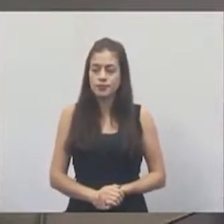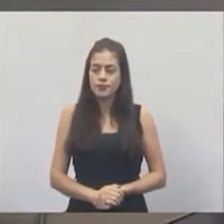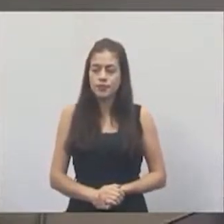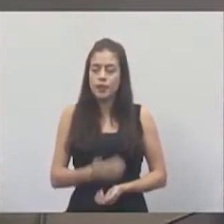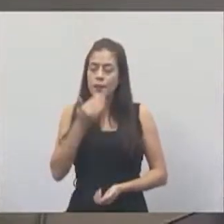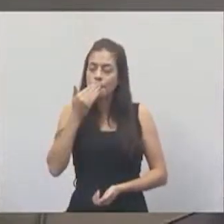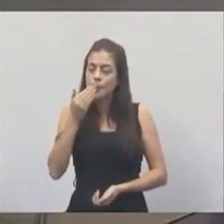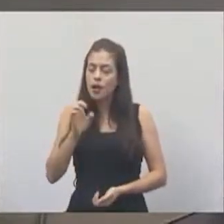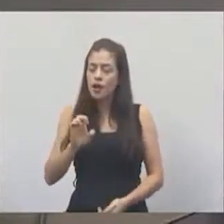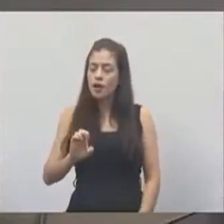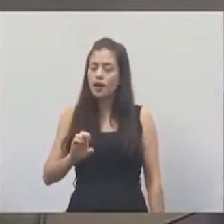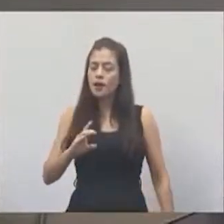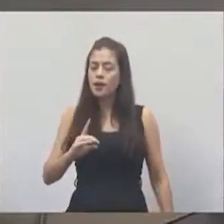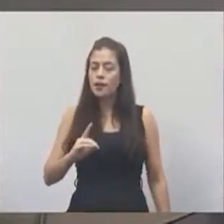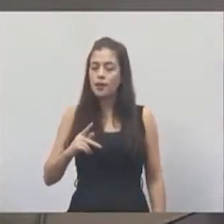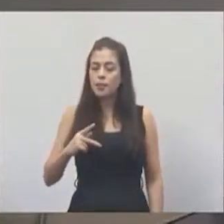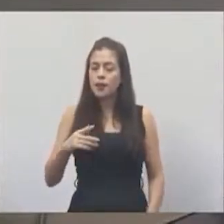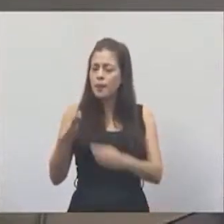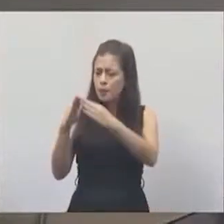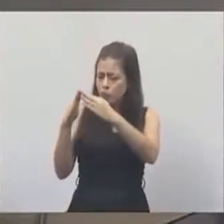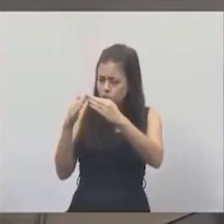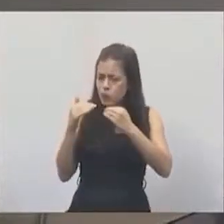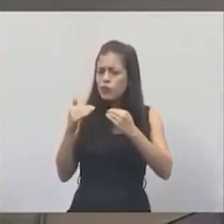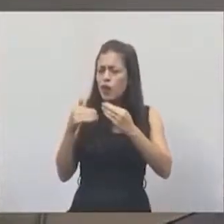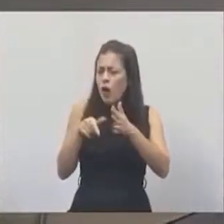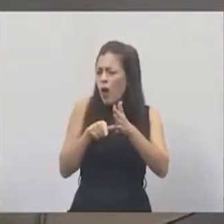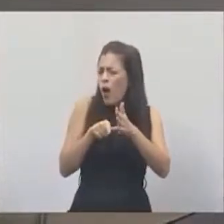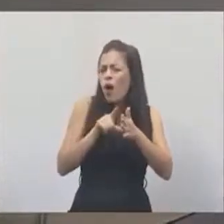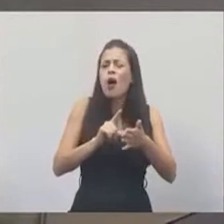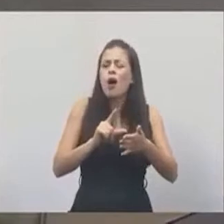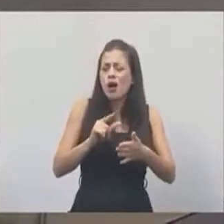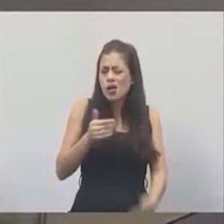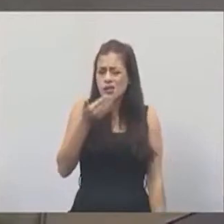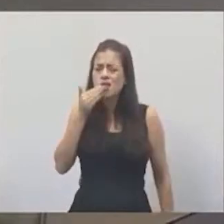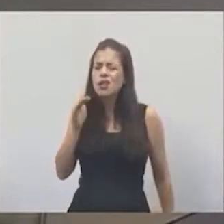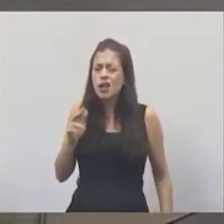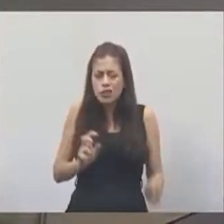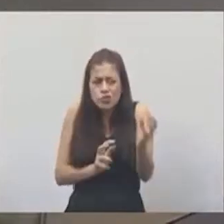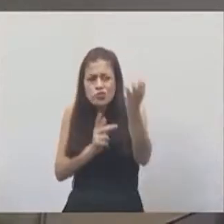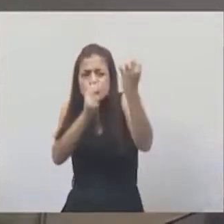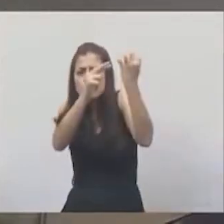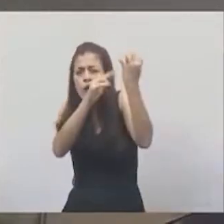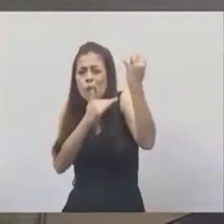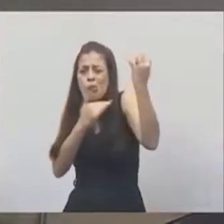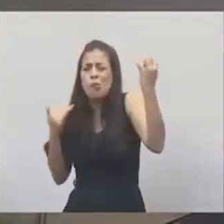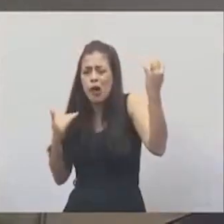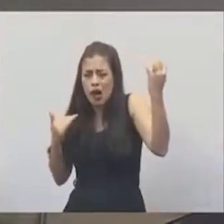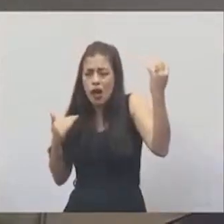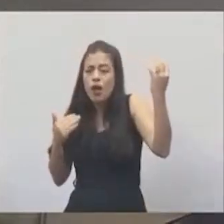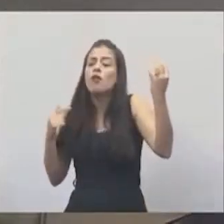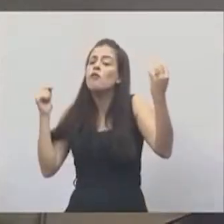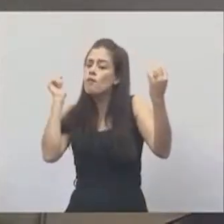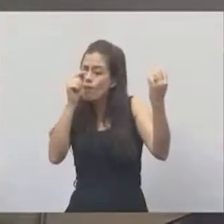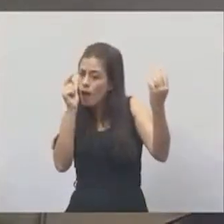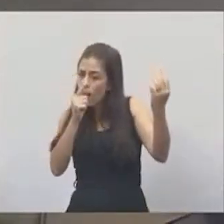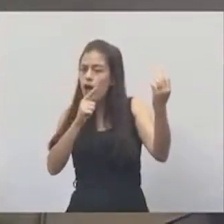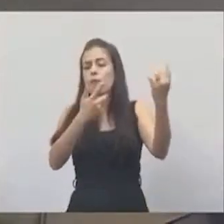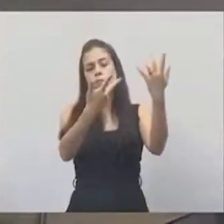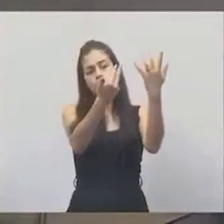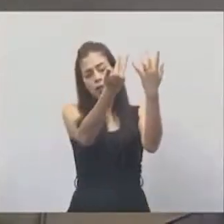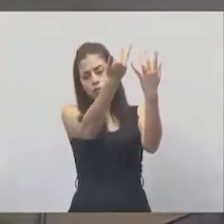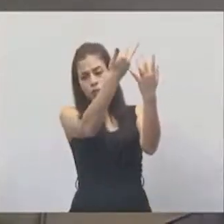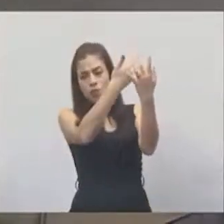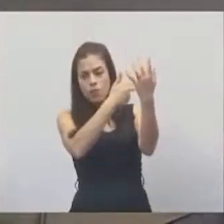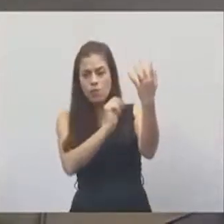a IDP, por favor, antes que morre uma criança lá, vai lá e faz a poda.